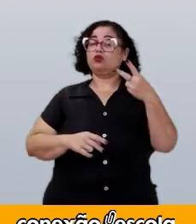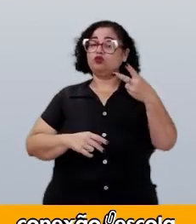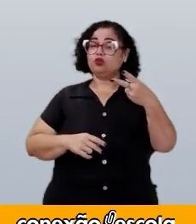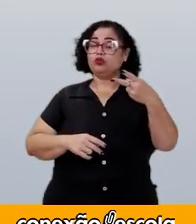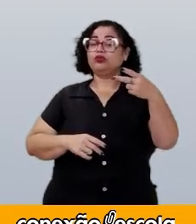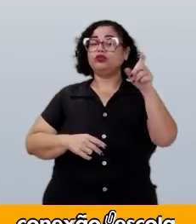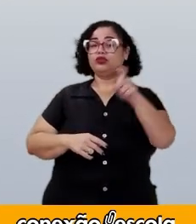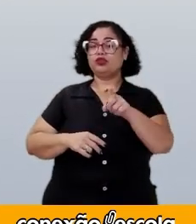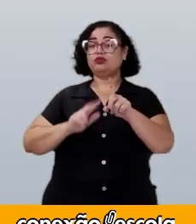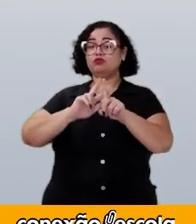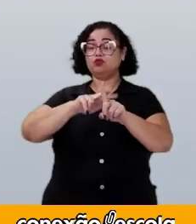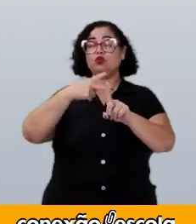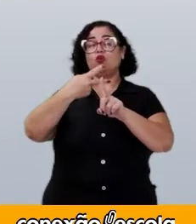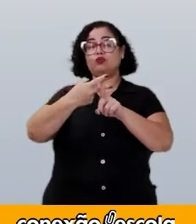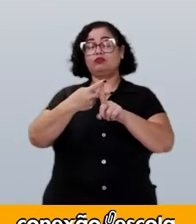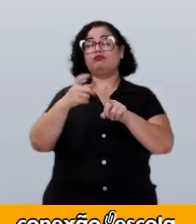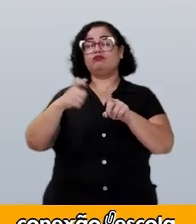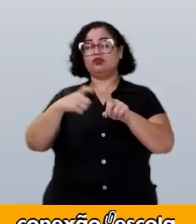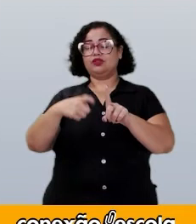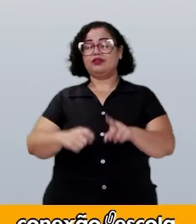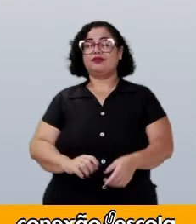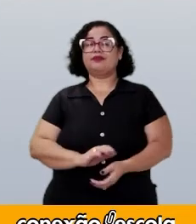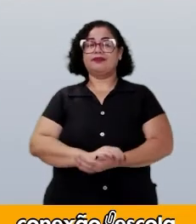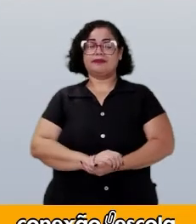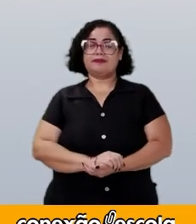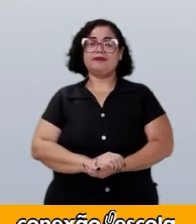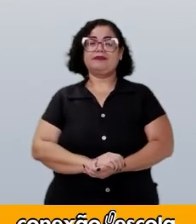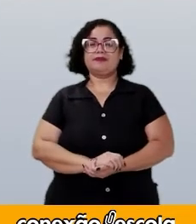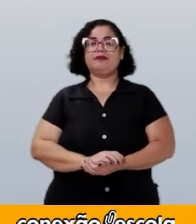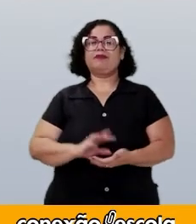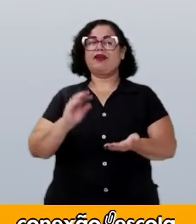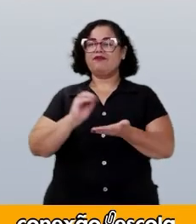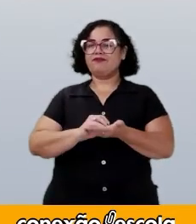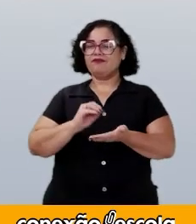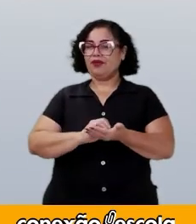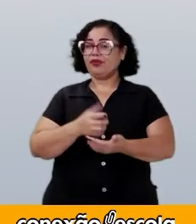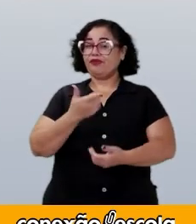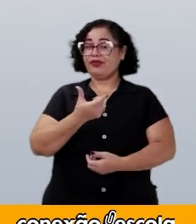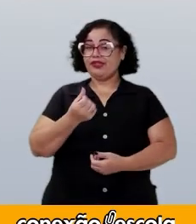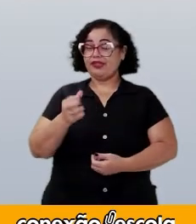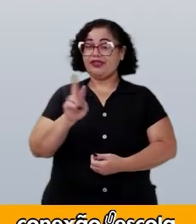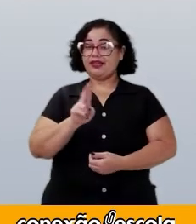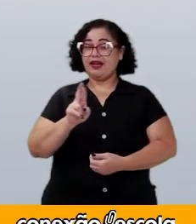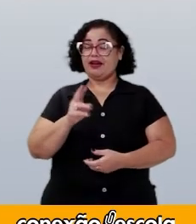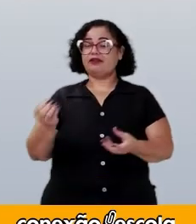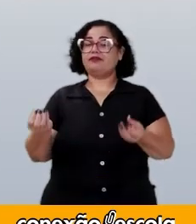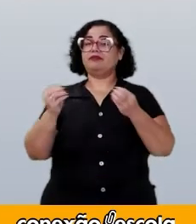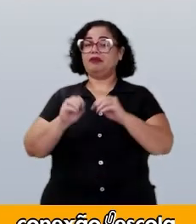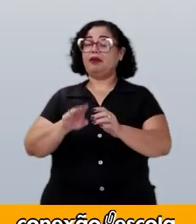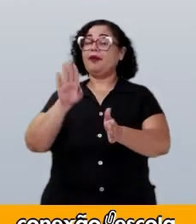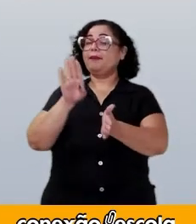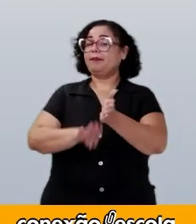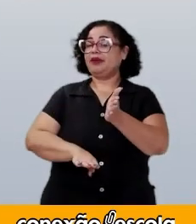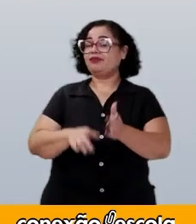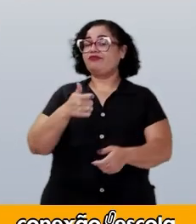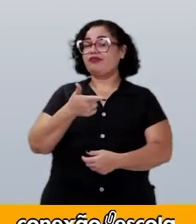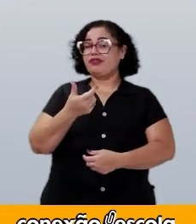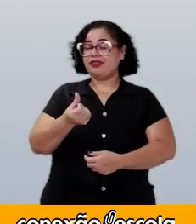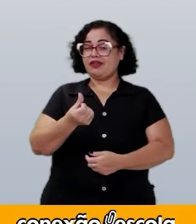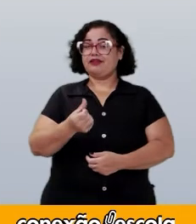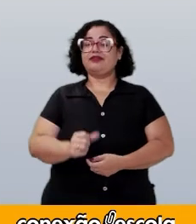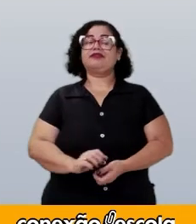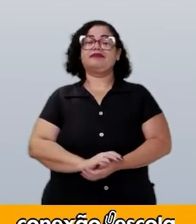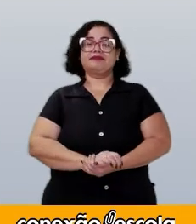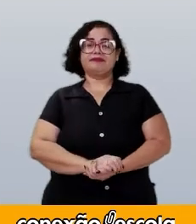ou seja, o dobro do valor x. Como ainda faltam R$ 26, vamos escrever menos